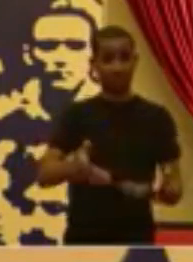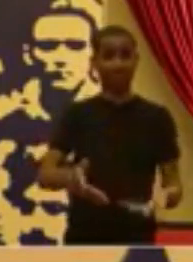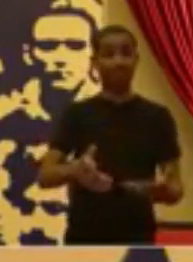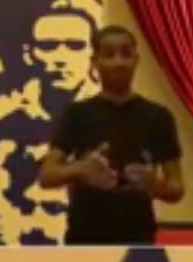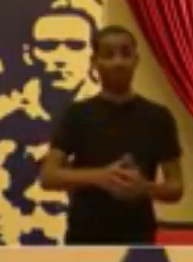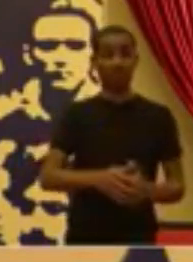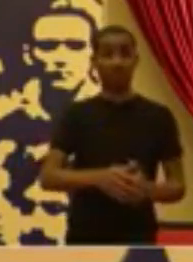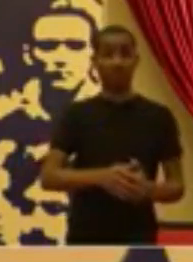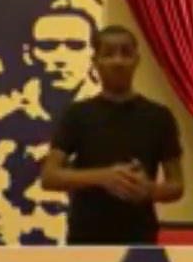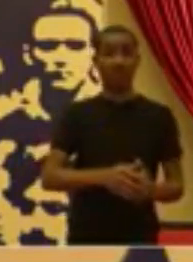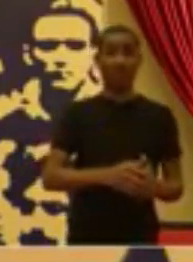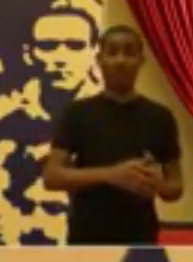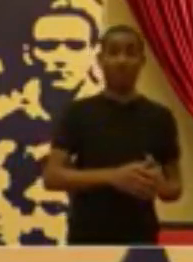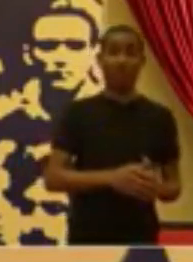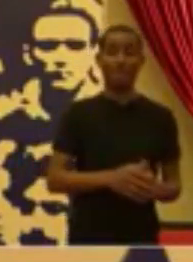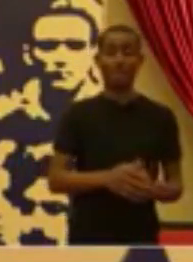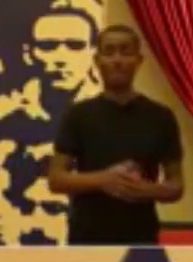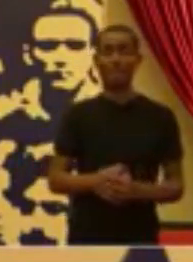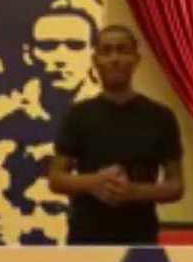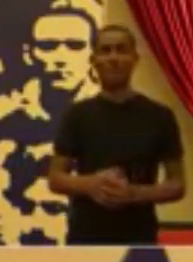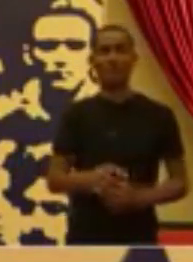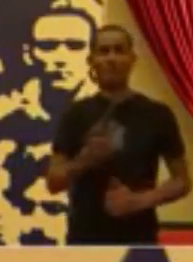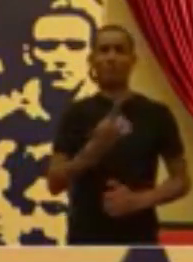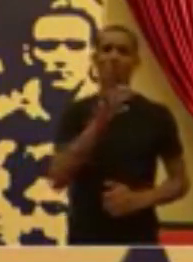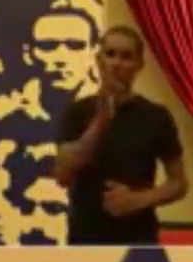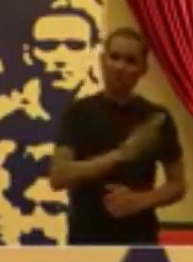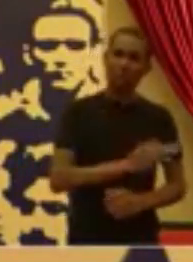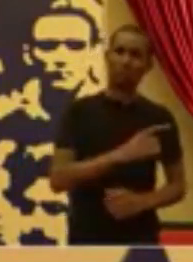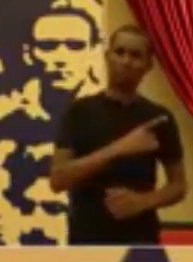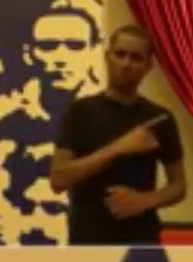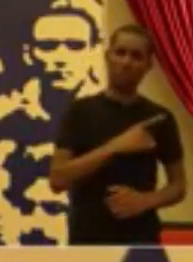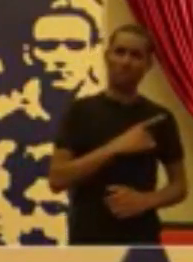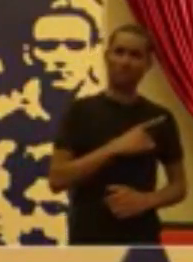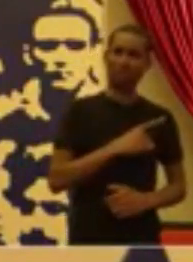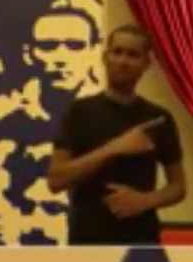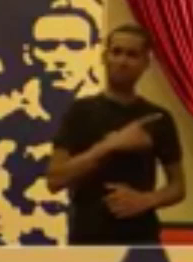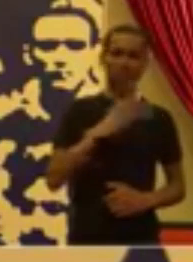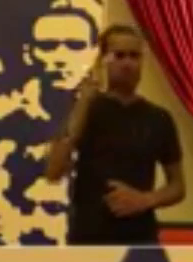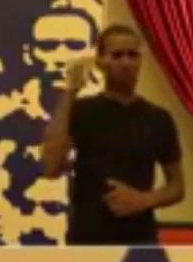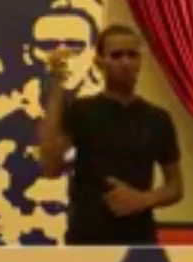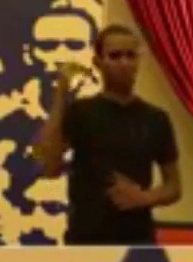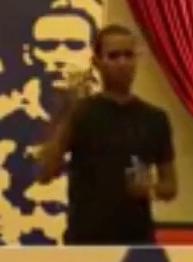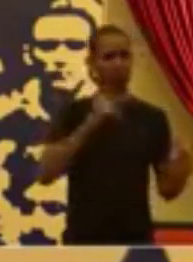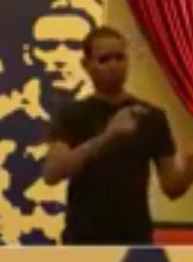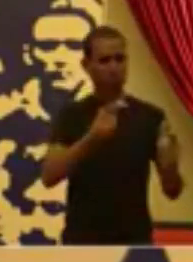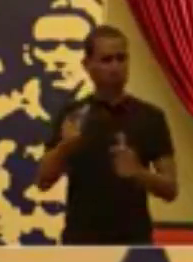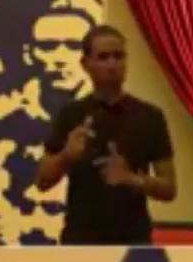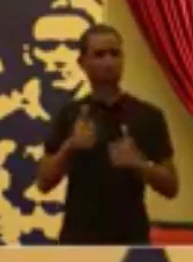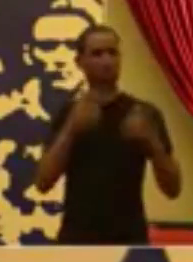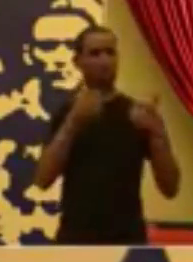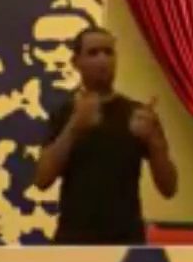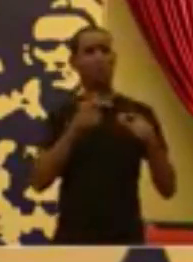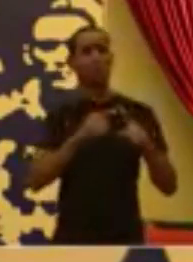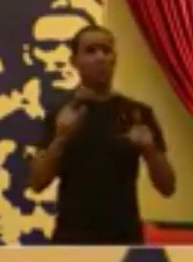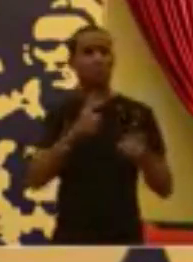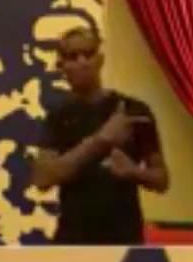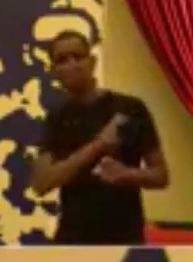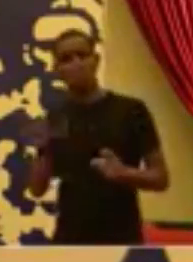imensa maioria dos setores e do sucesso daqueles